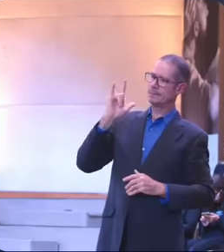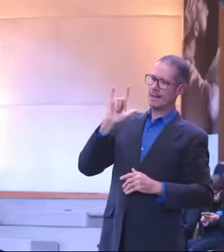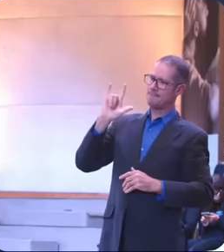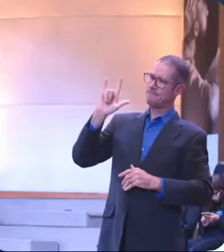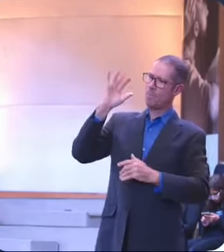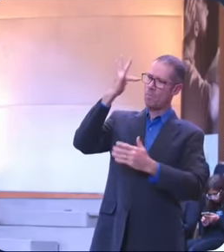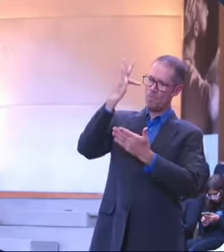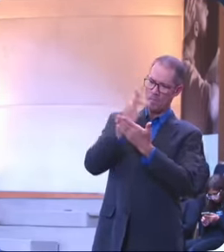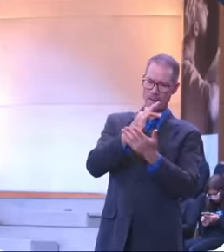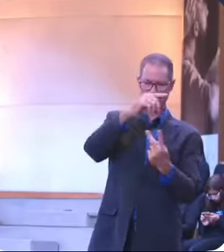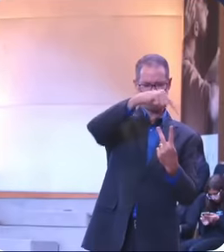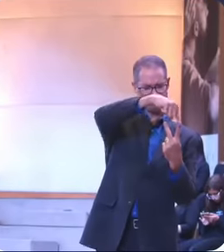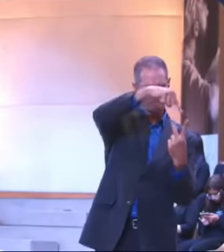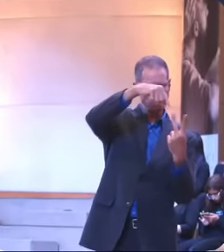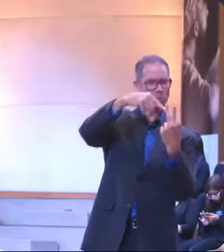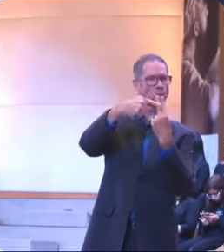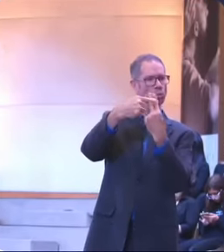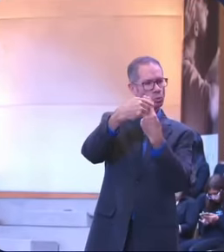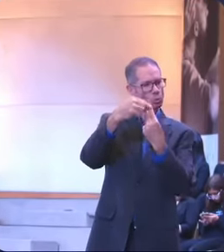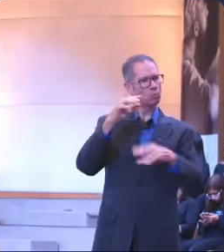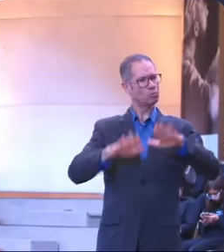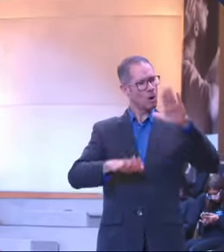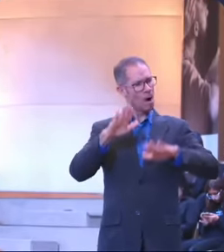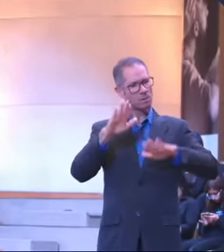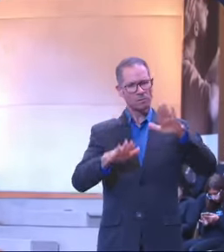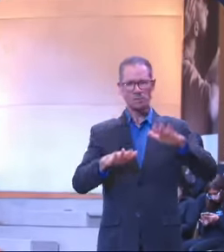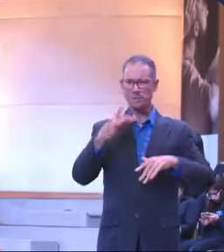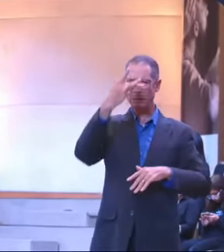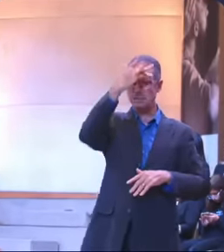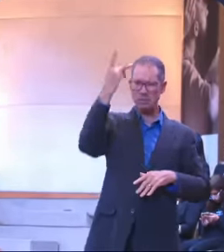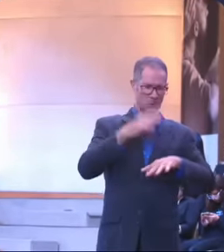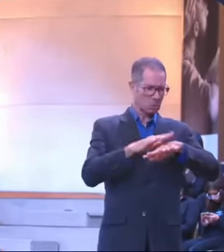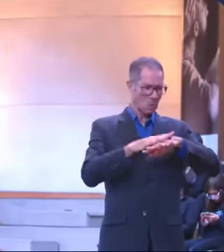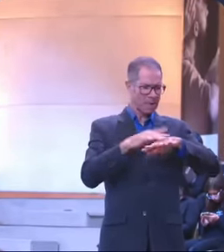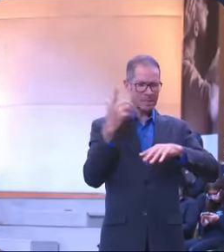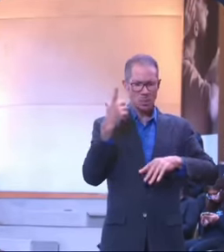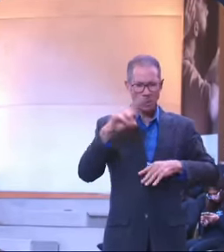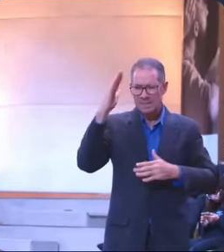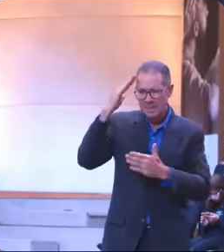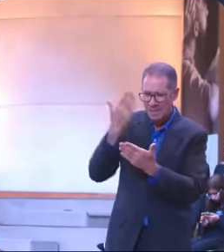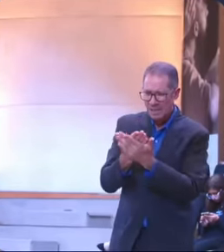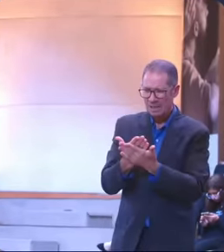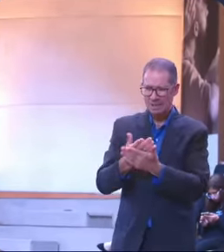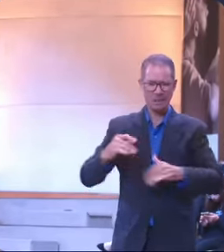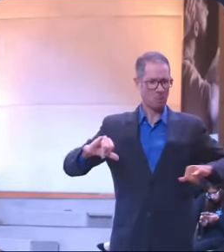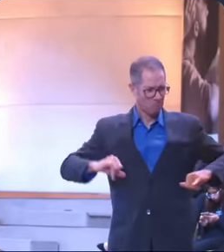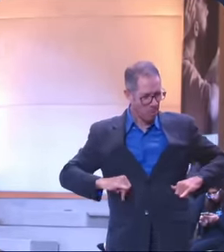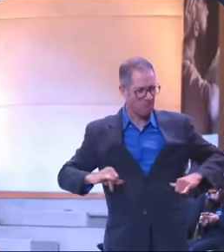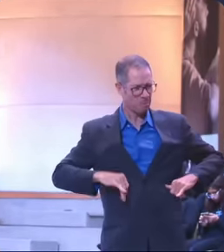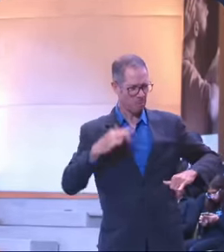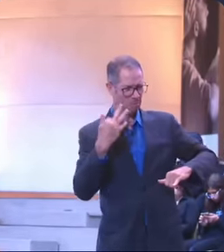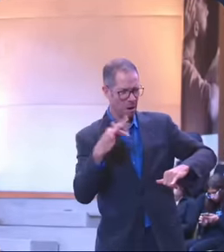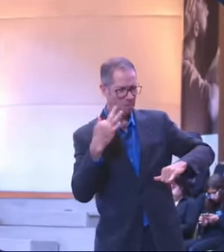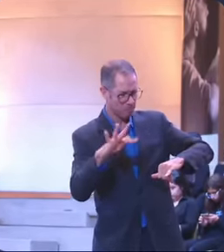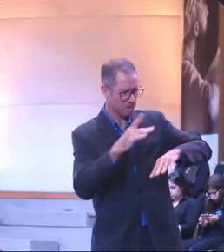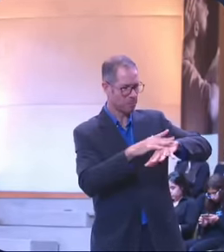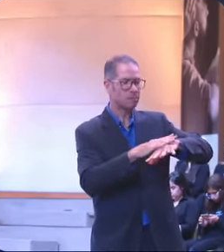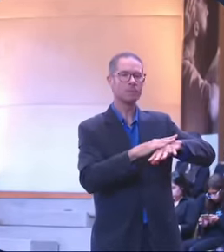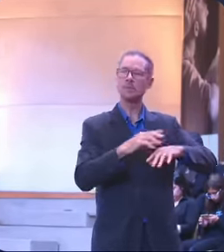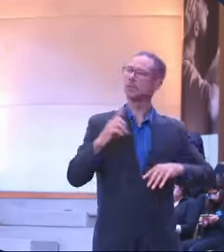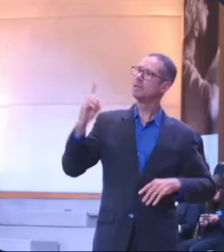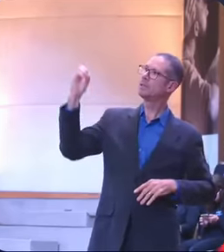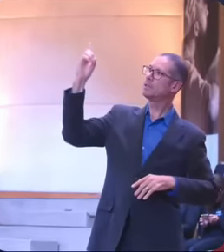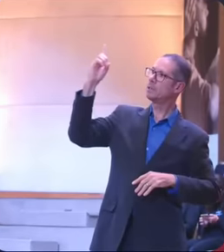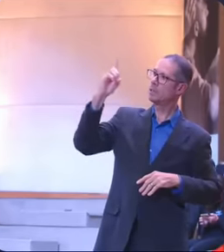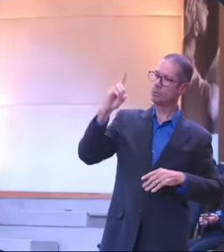fé. E às vezes aquele que está doente não consegue crer, porque ele está vivendo a angústia dele. E aí Deus